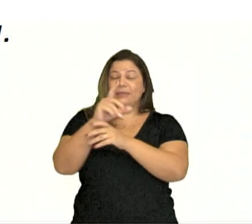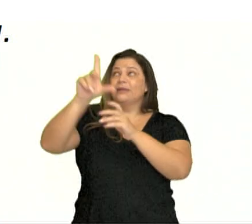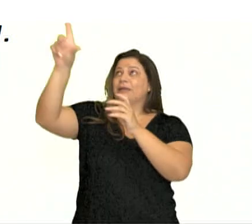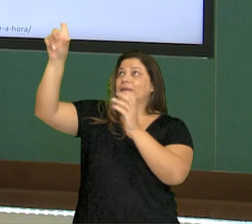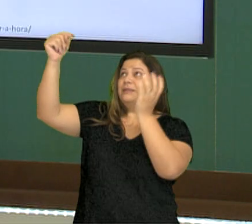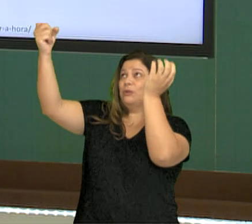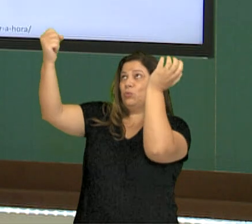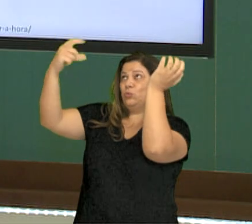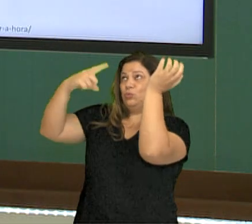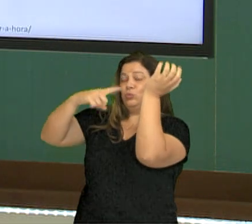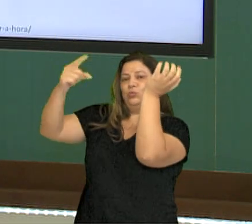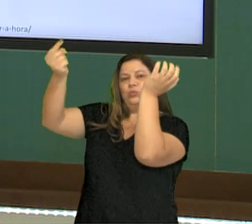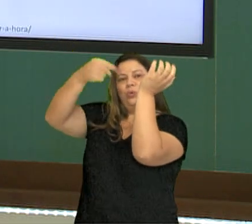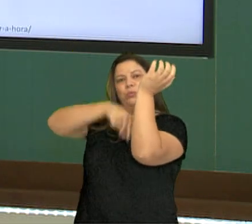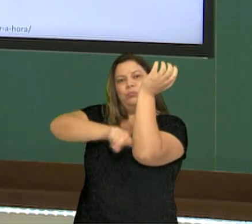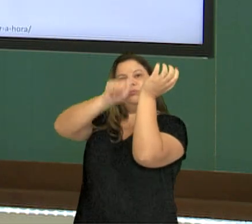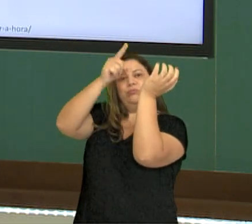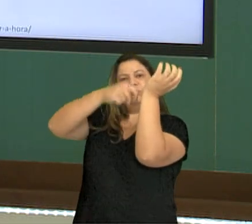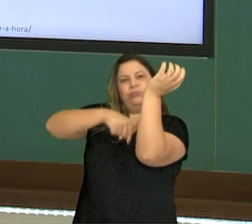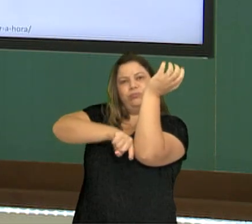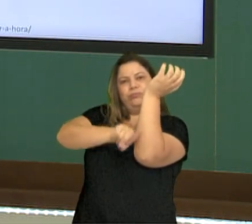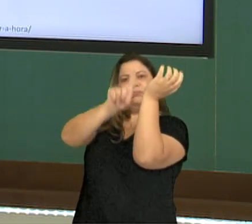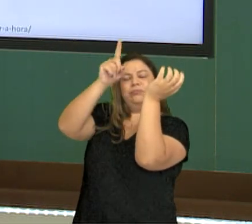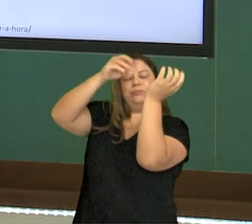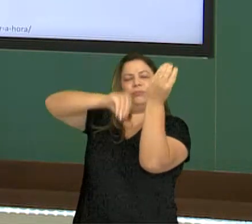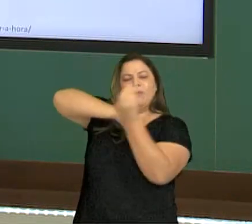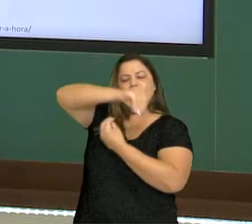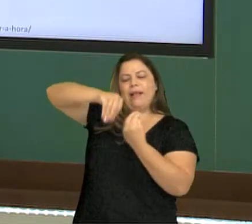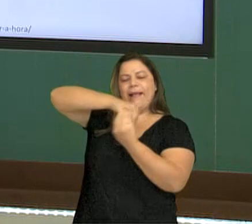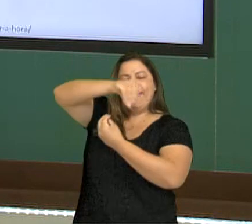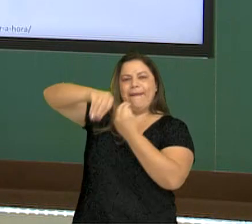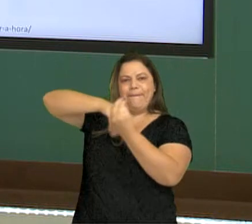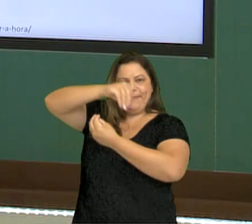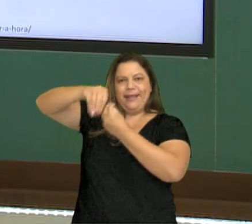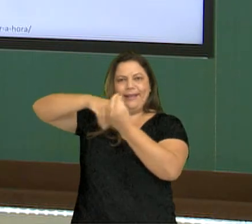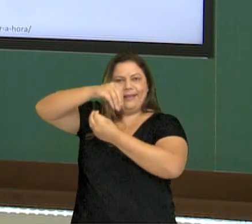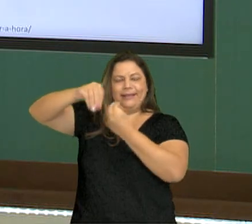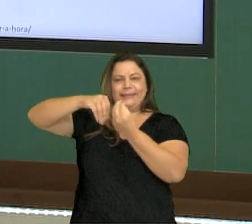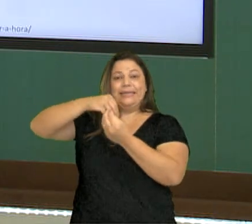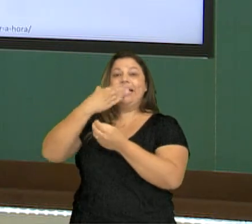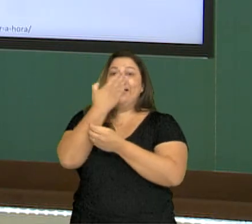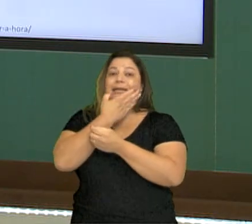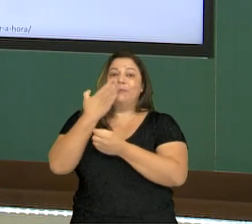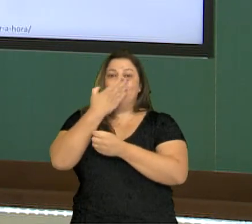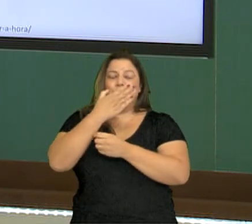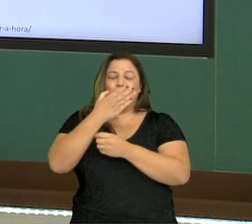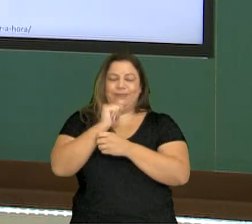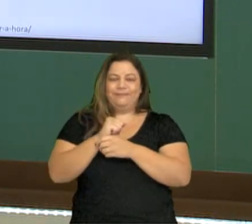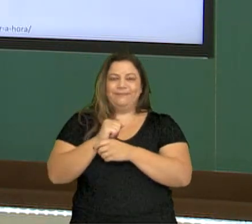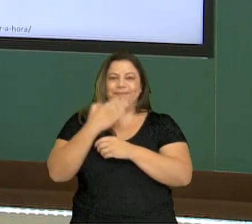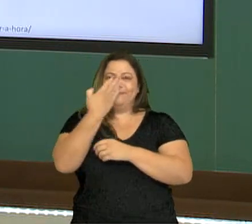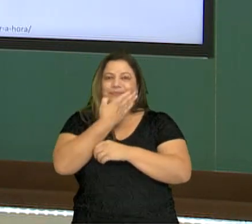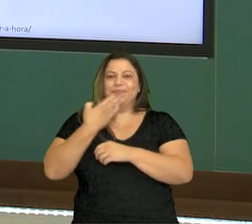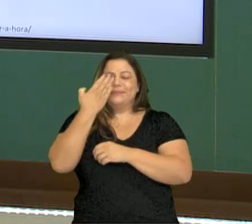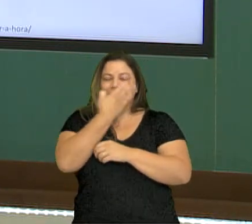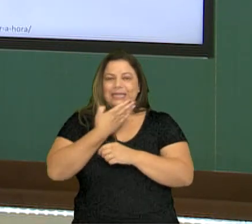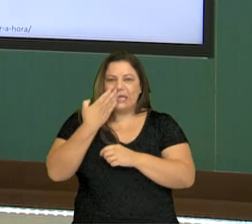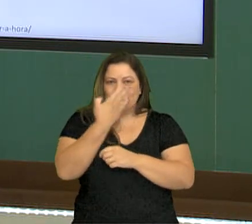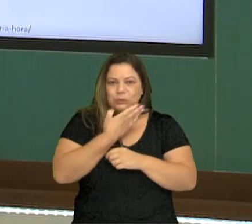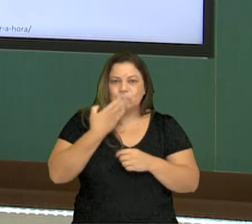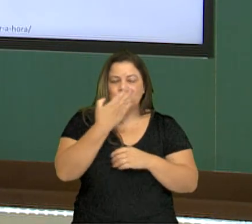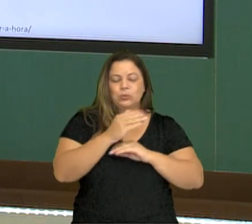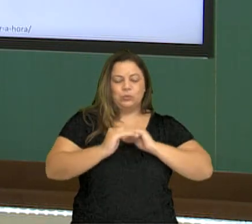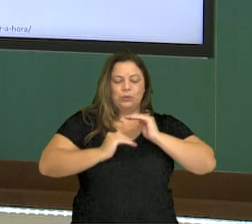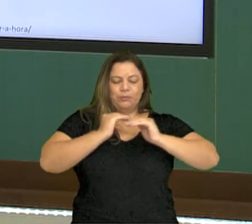fotossíntese, ela converte matéria inorgânica em matéria orgânica, em açúcar, glicose para ela crescer, para ela